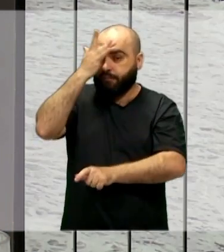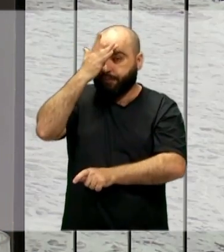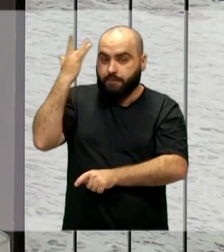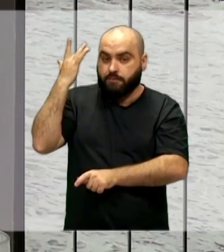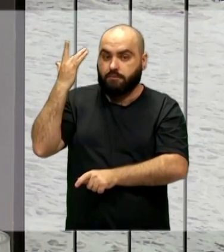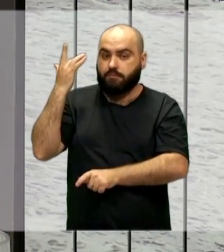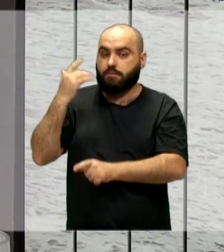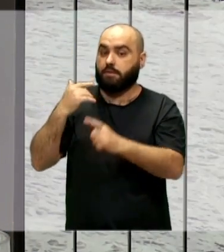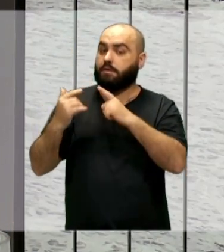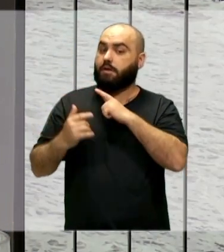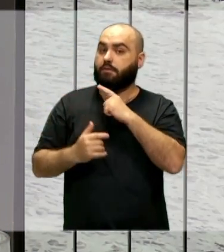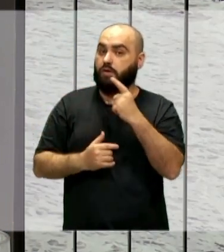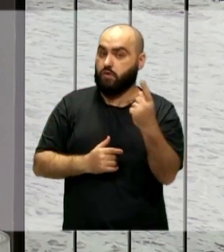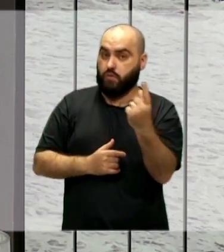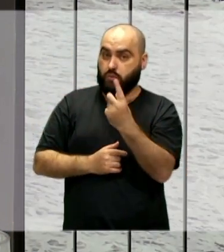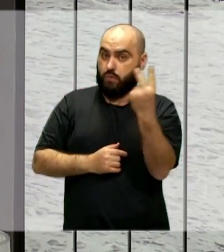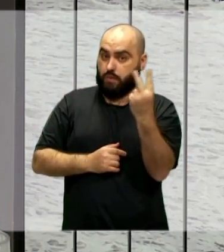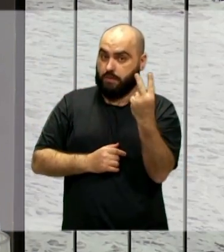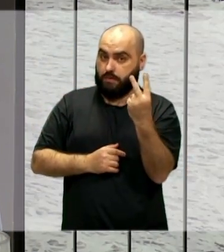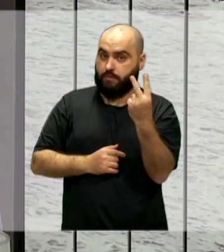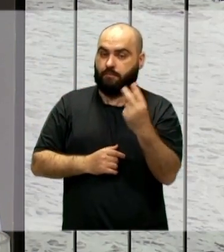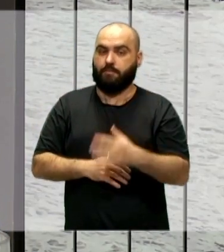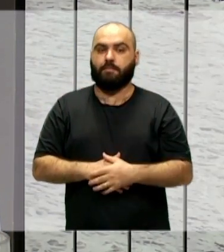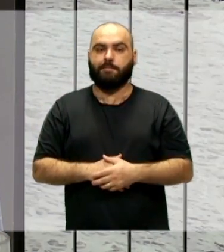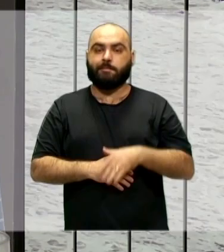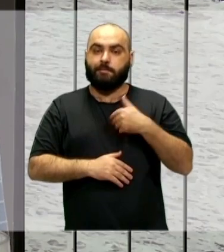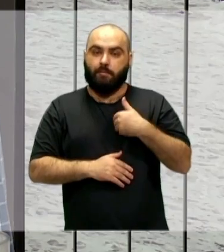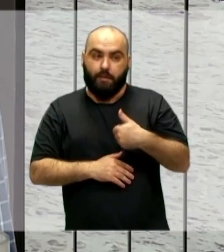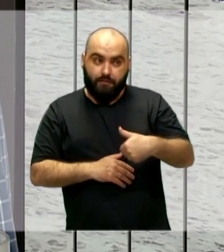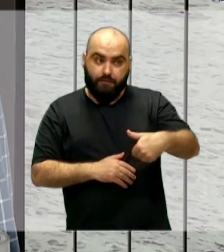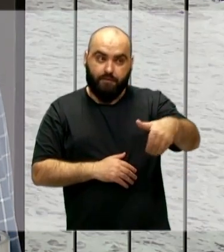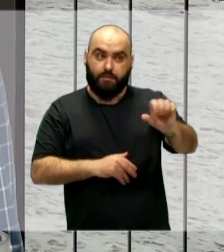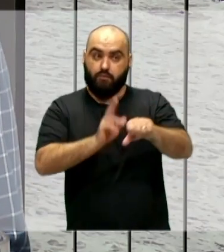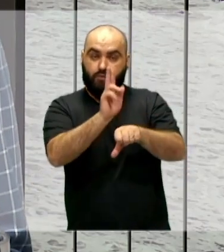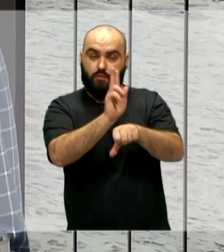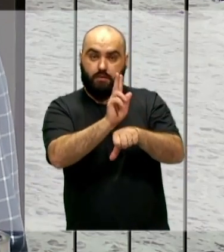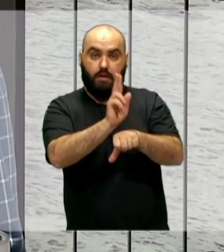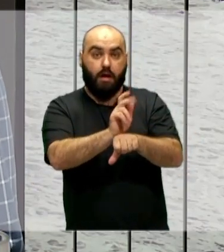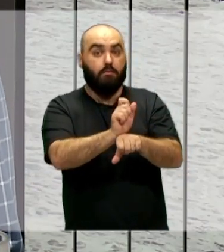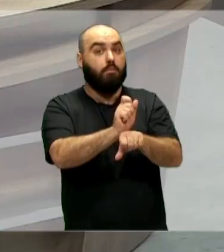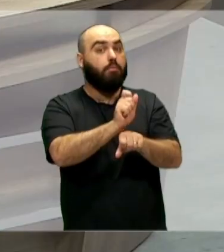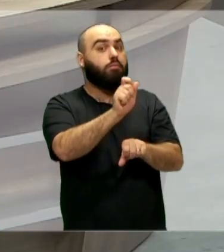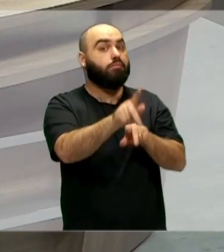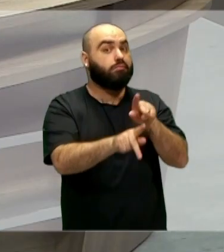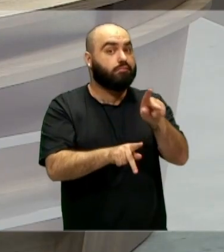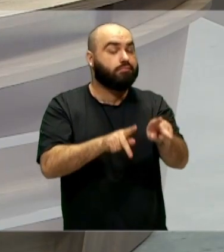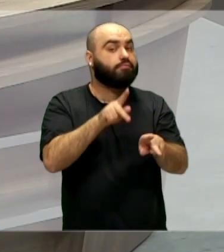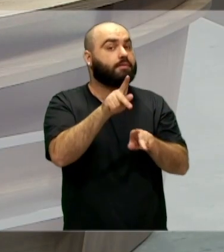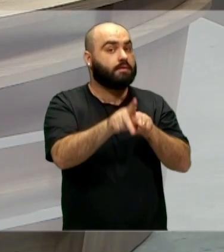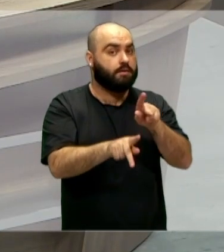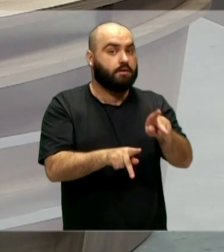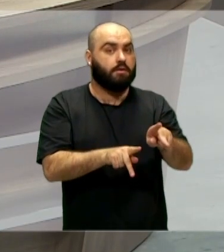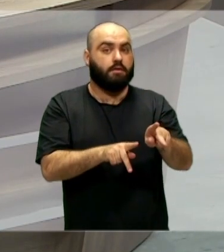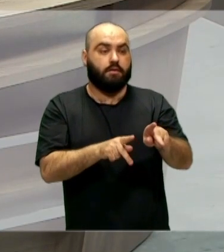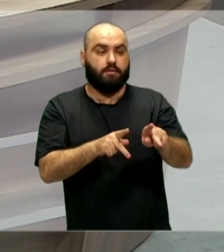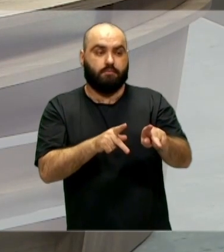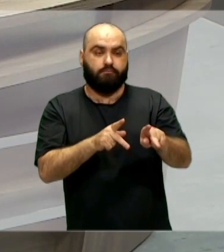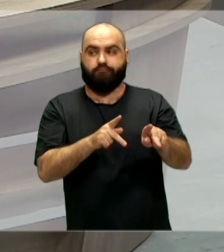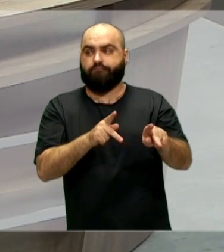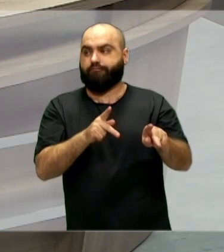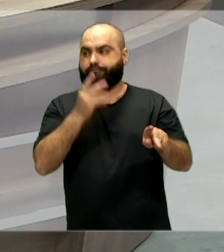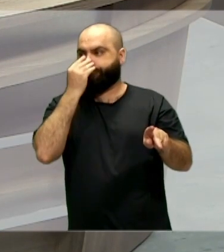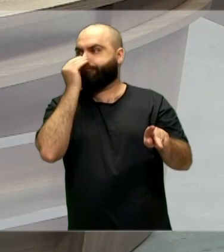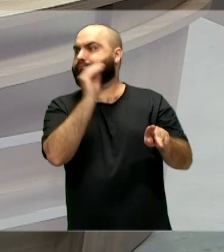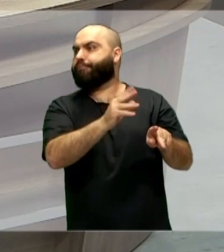com 2 pilares essenciais, que é, vamos cuidar de uma parcela da população que hoje está sendo negligenciada, entre